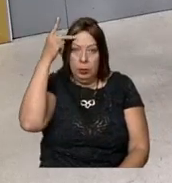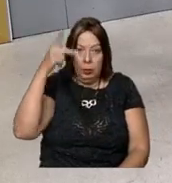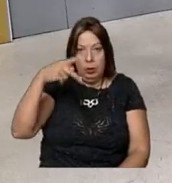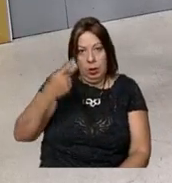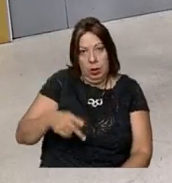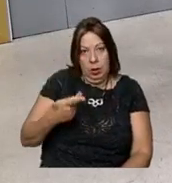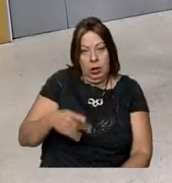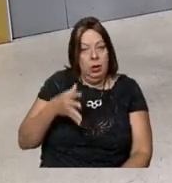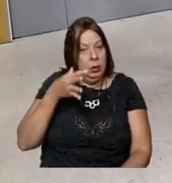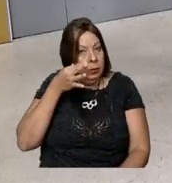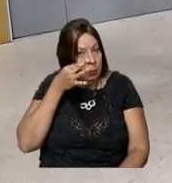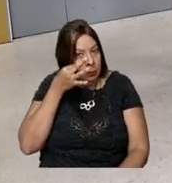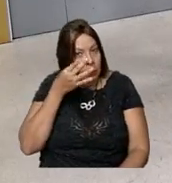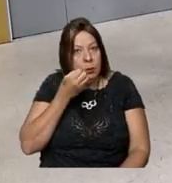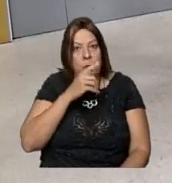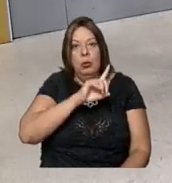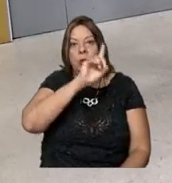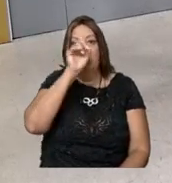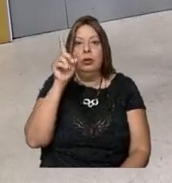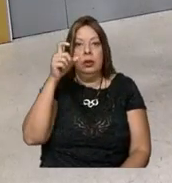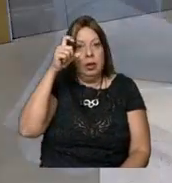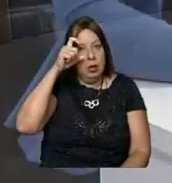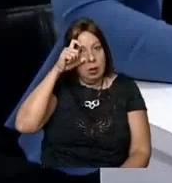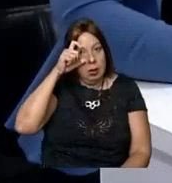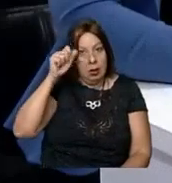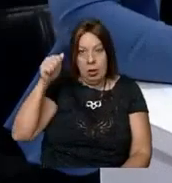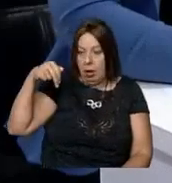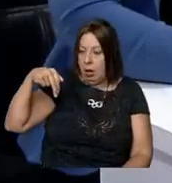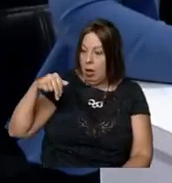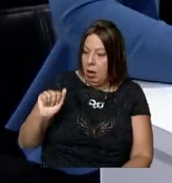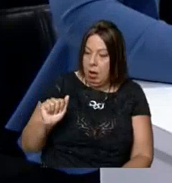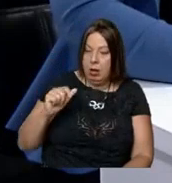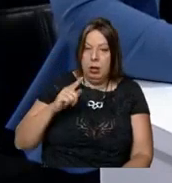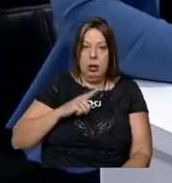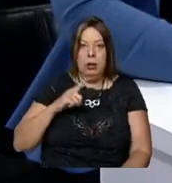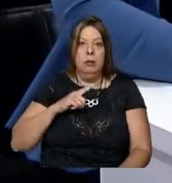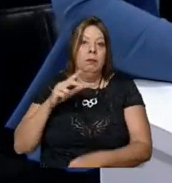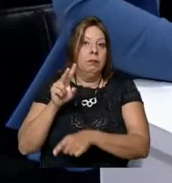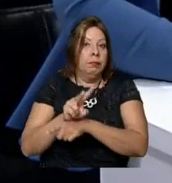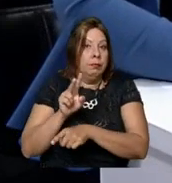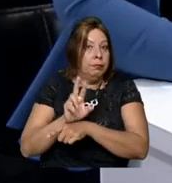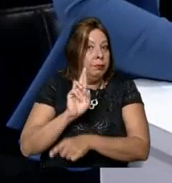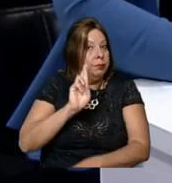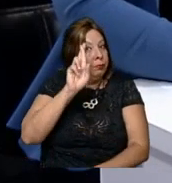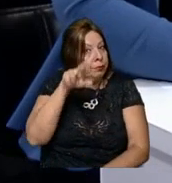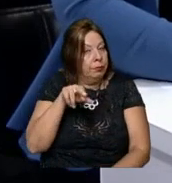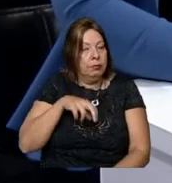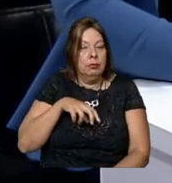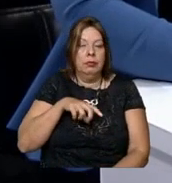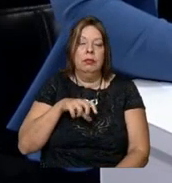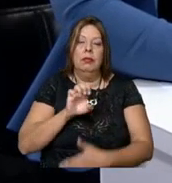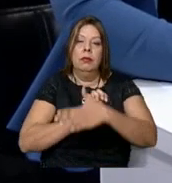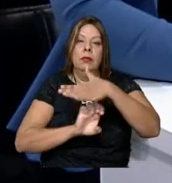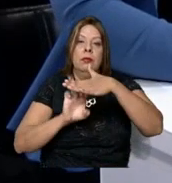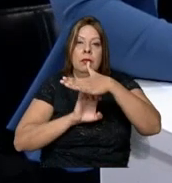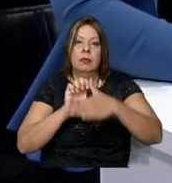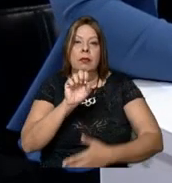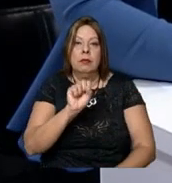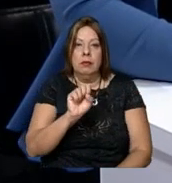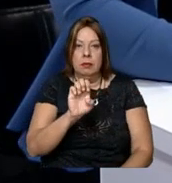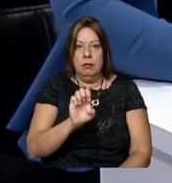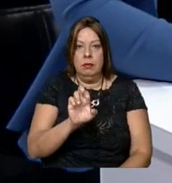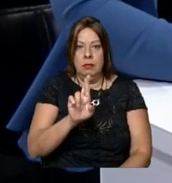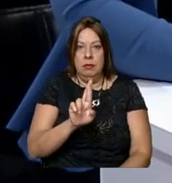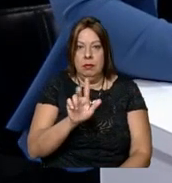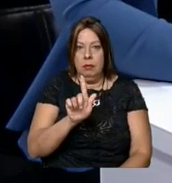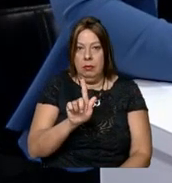estúdio. Bom dia para a Ana Carolina de Jesus, auditora e representante da Sergistan Auditores